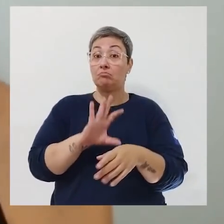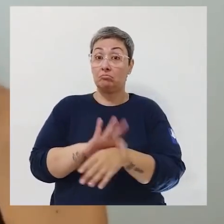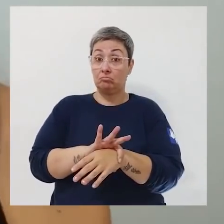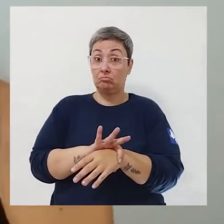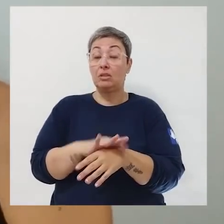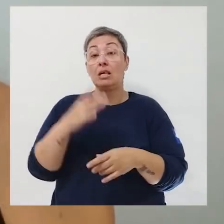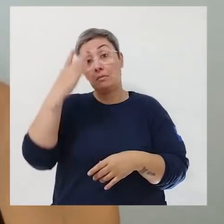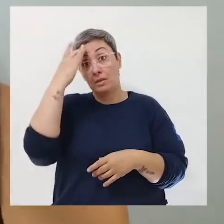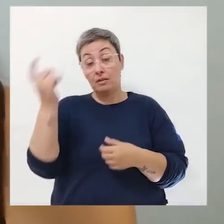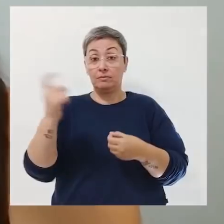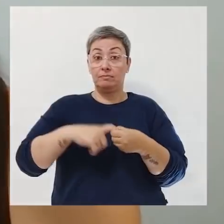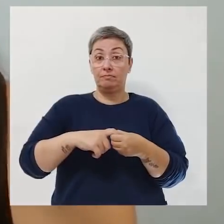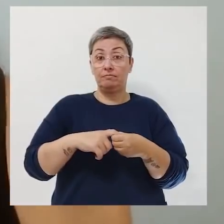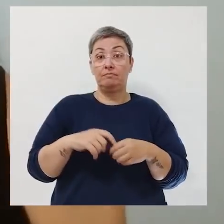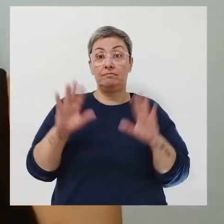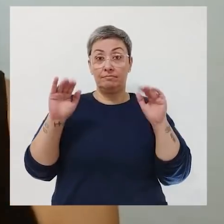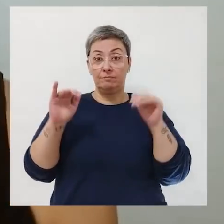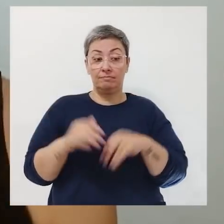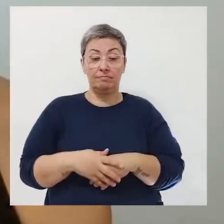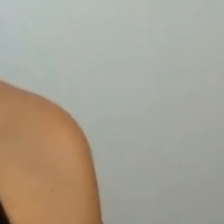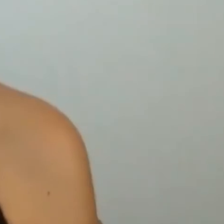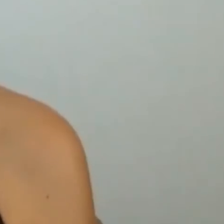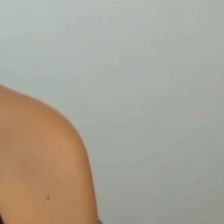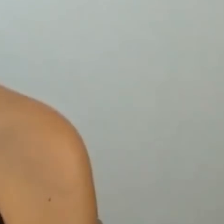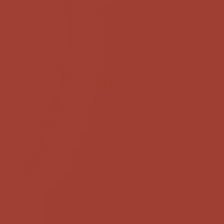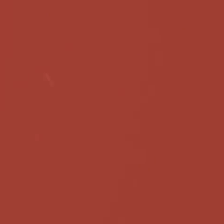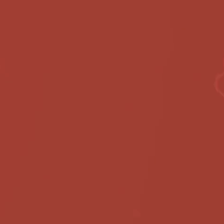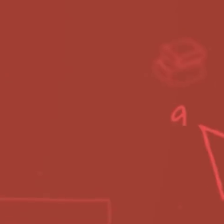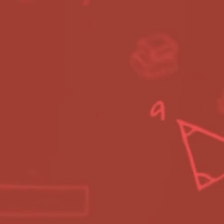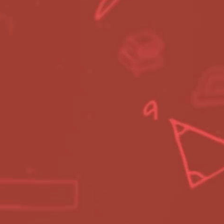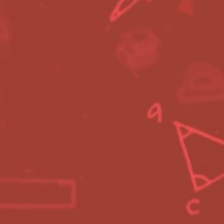segura. Amanhã eu tô de volta. Tchau, tchau!